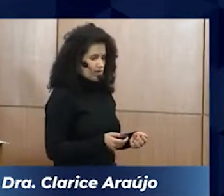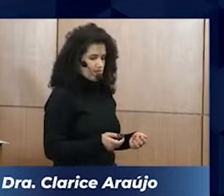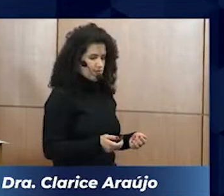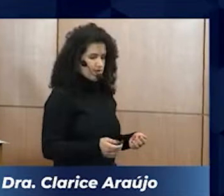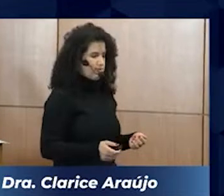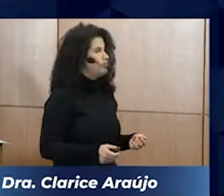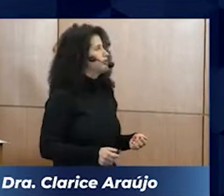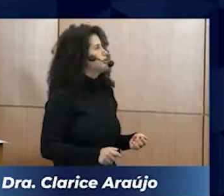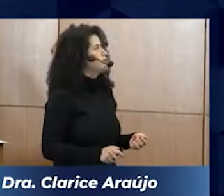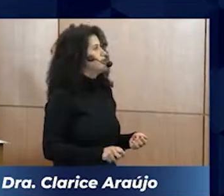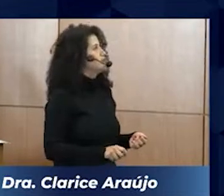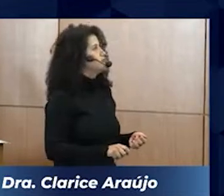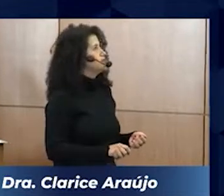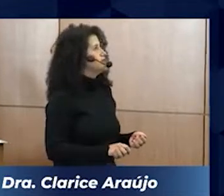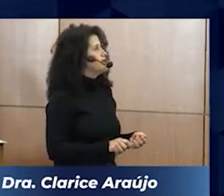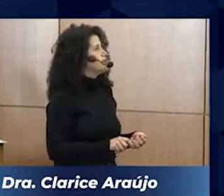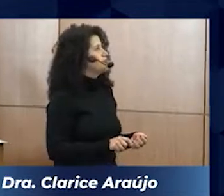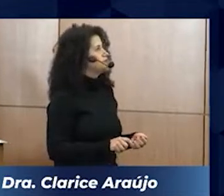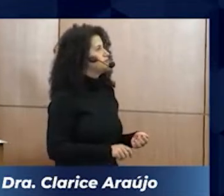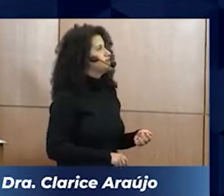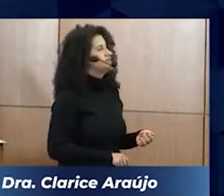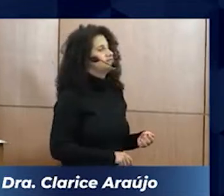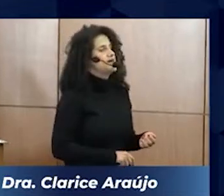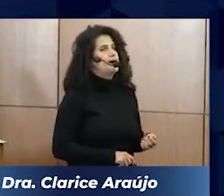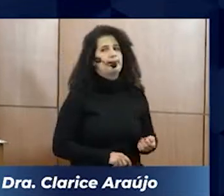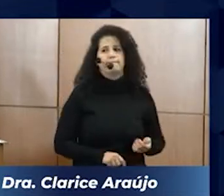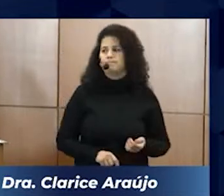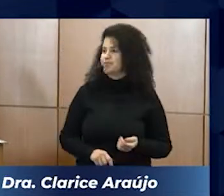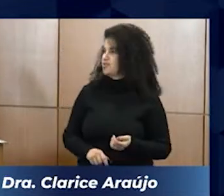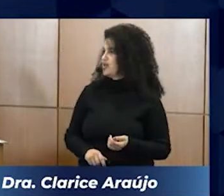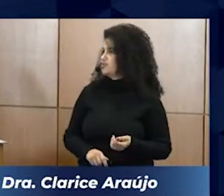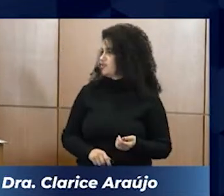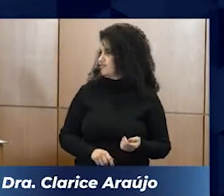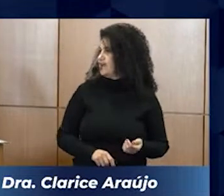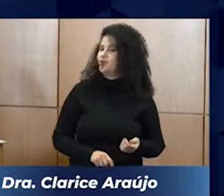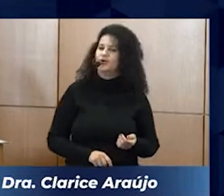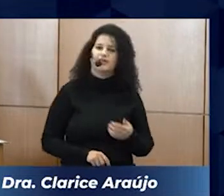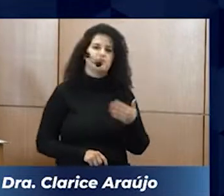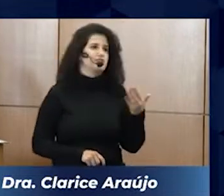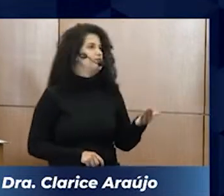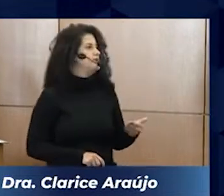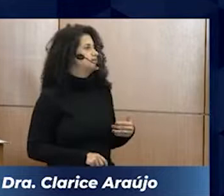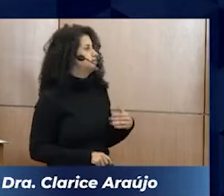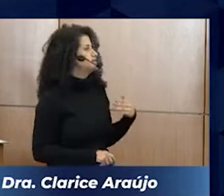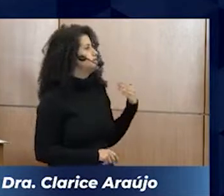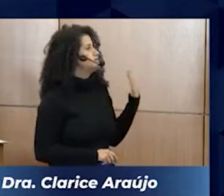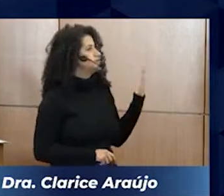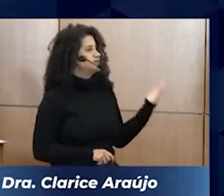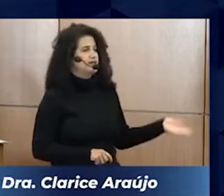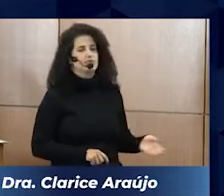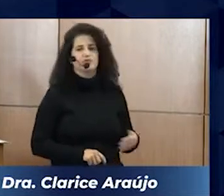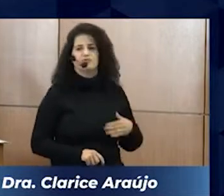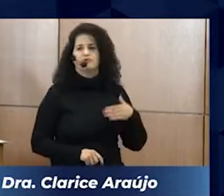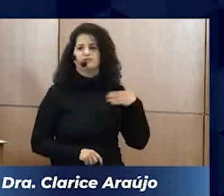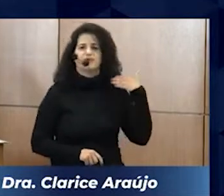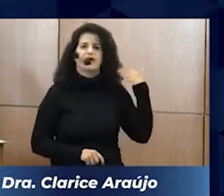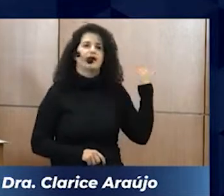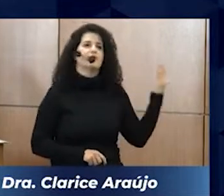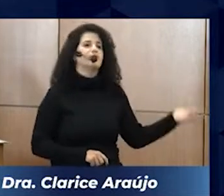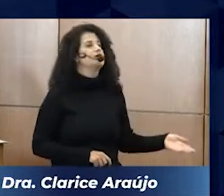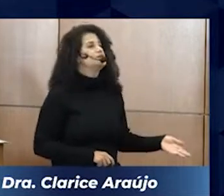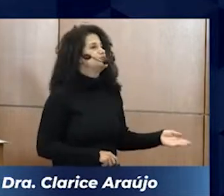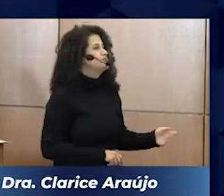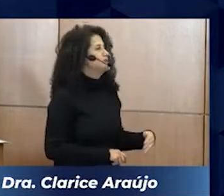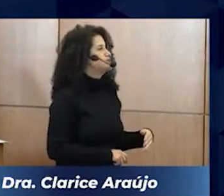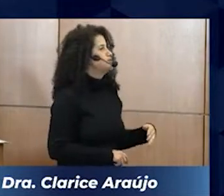Inicialmente, eu vou falar um pouquinho mais de mim, né, algumas coisas a Jade já falou, né, minha formação, sou terapeuta